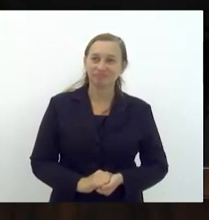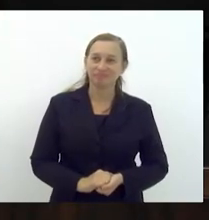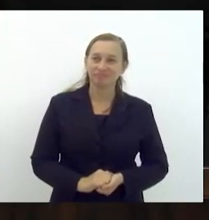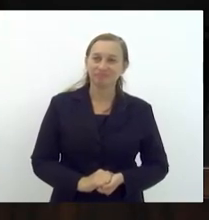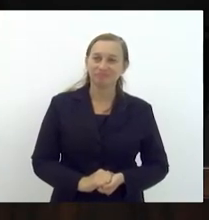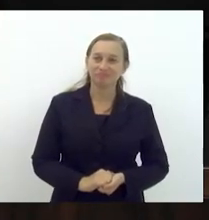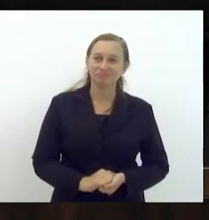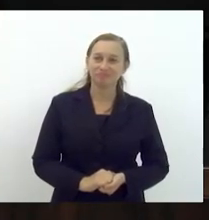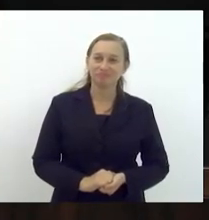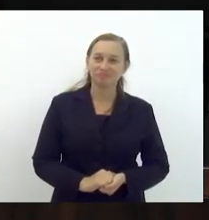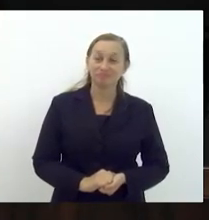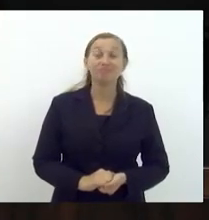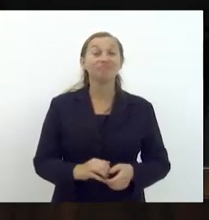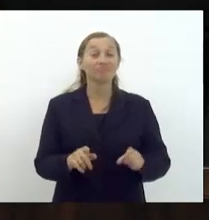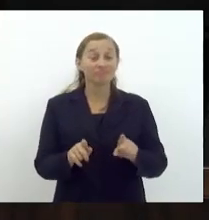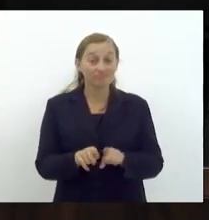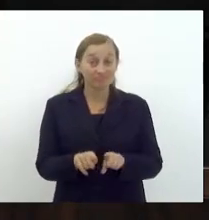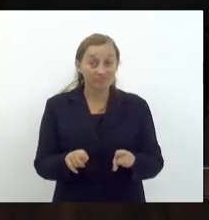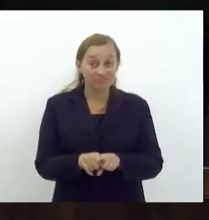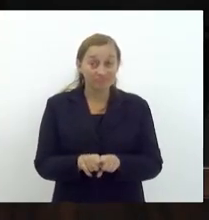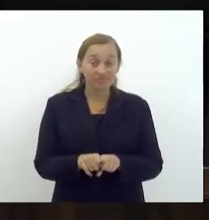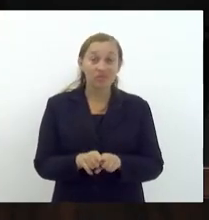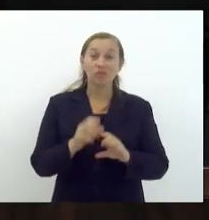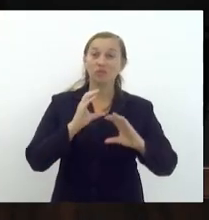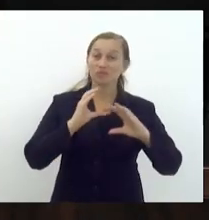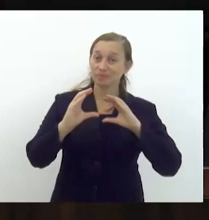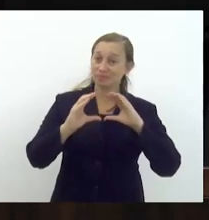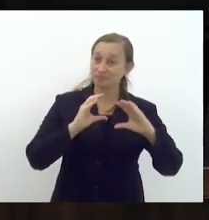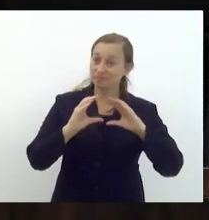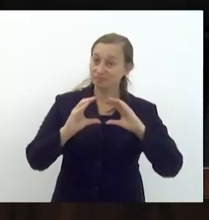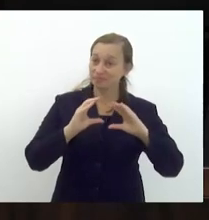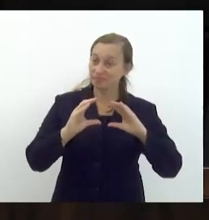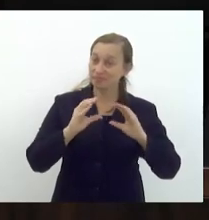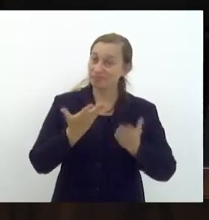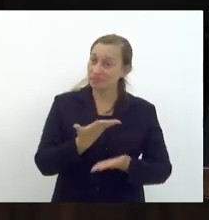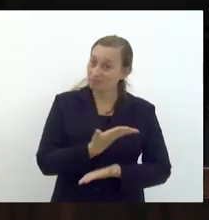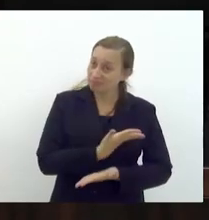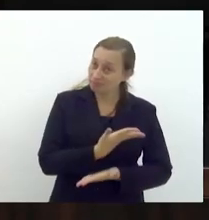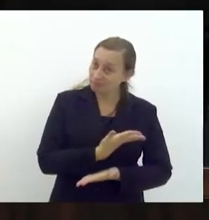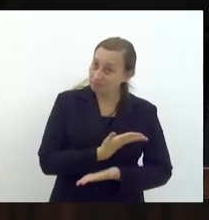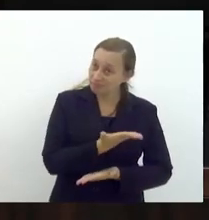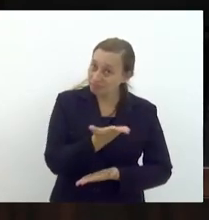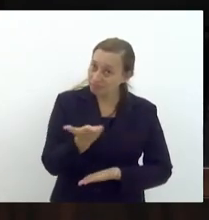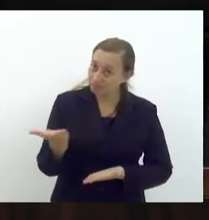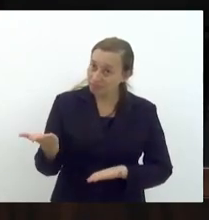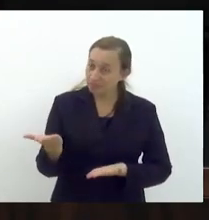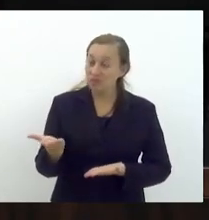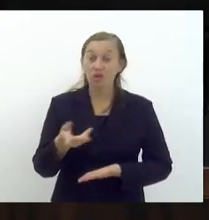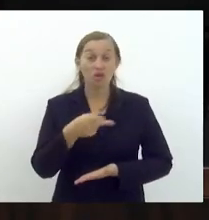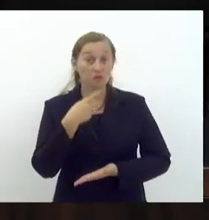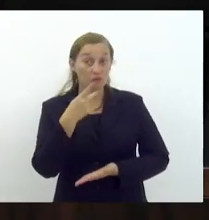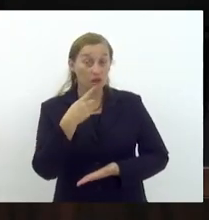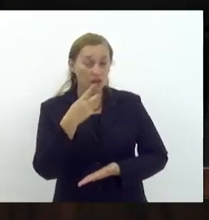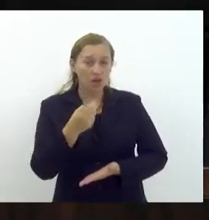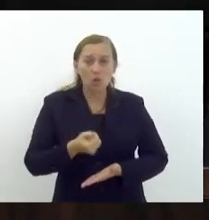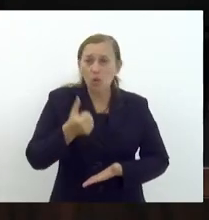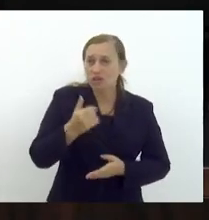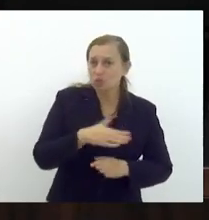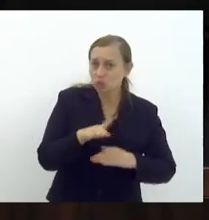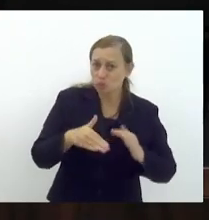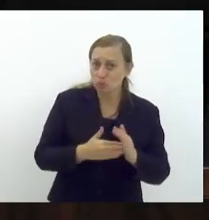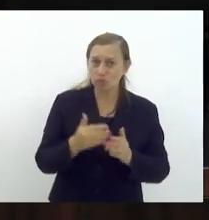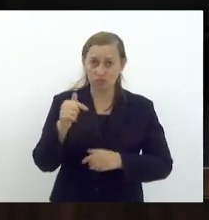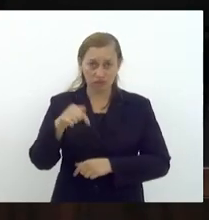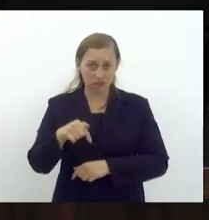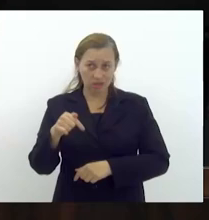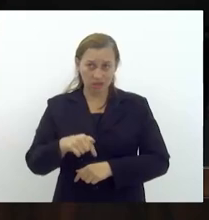é e também comunicar aos colegas que eu falei praticamente com quase todos aqui